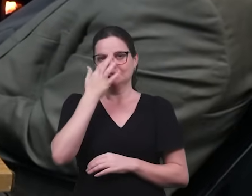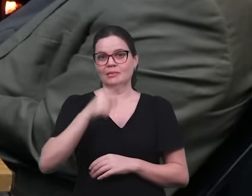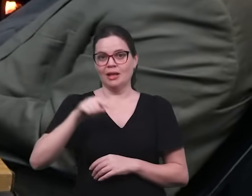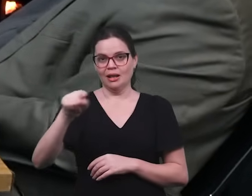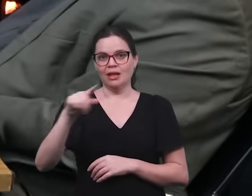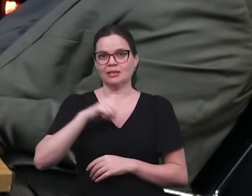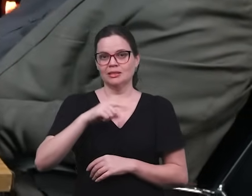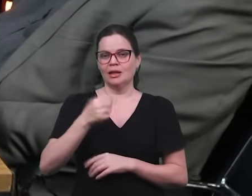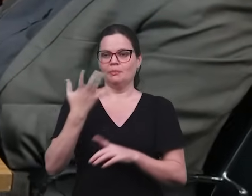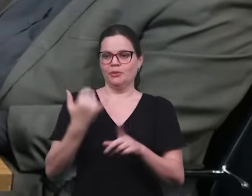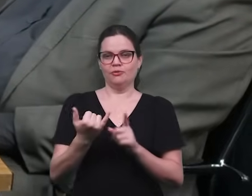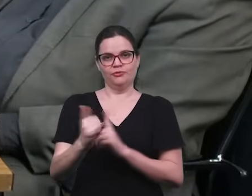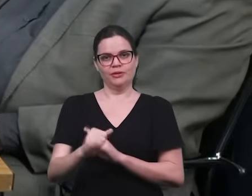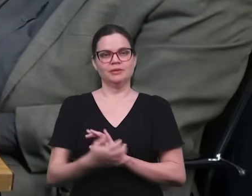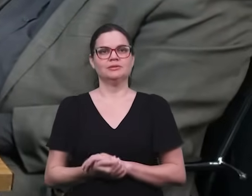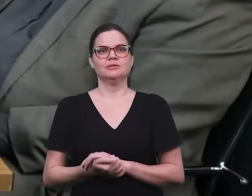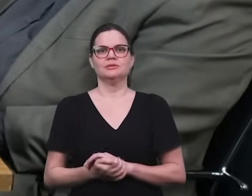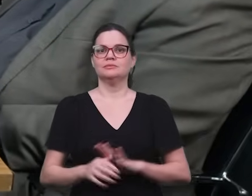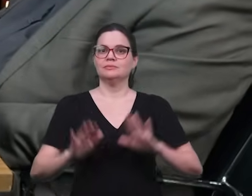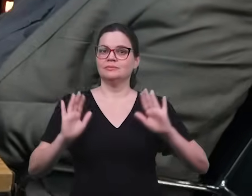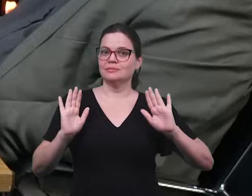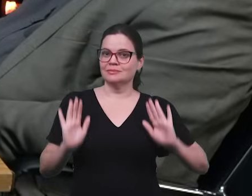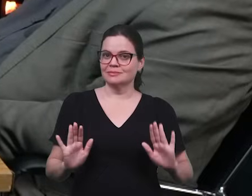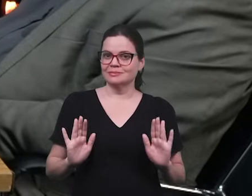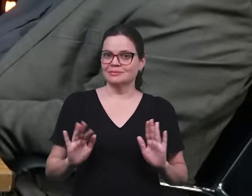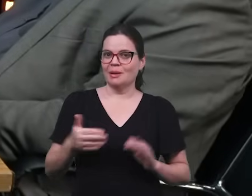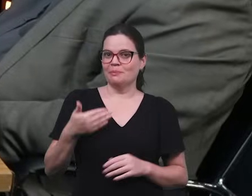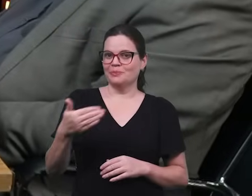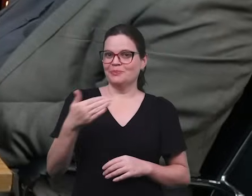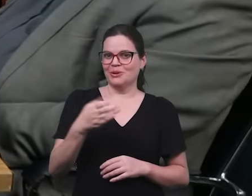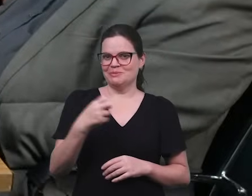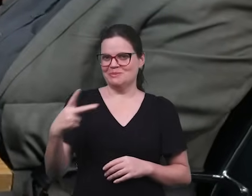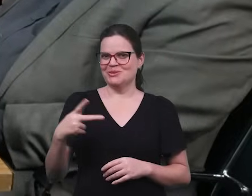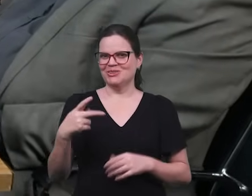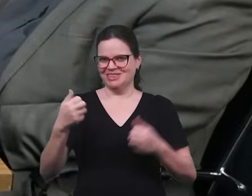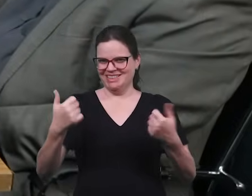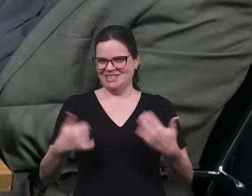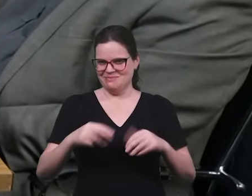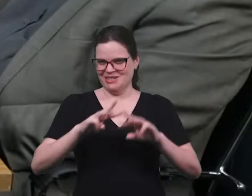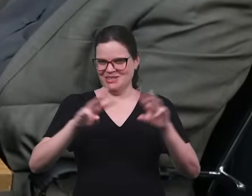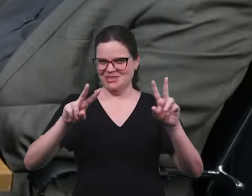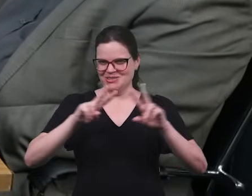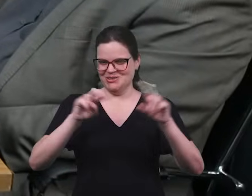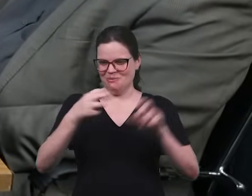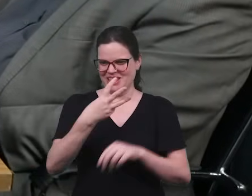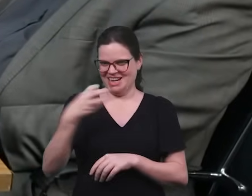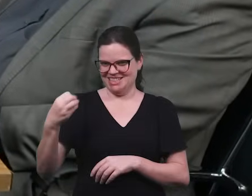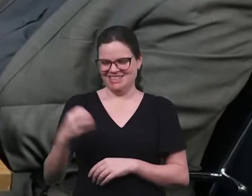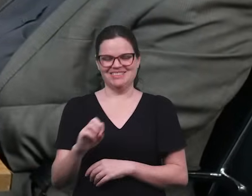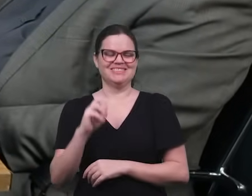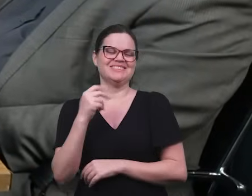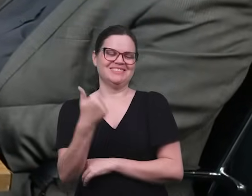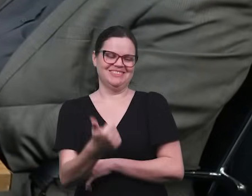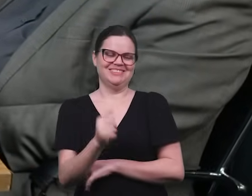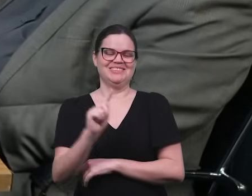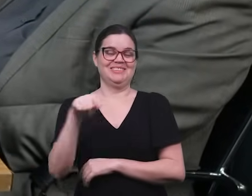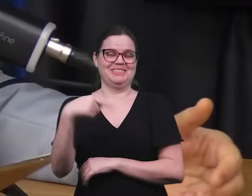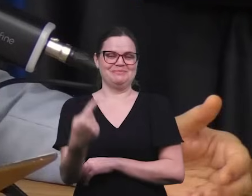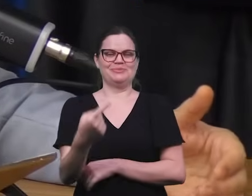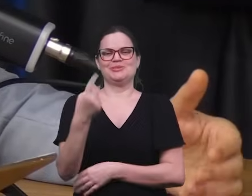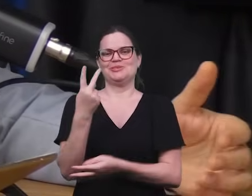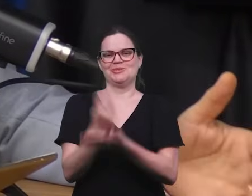vê a parte profética. Mas isso vai ficar para o próximo programa. Tá certo? A gente